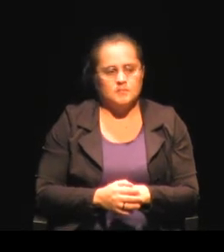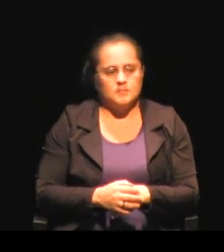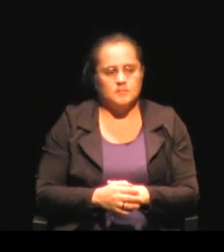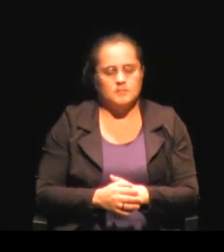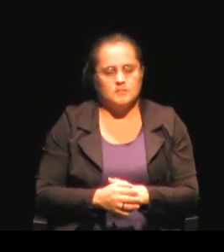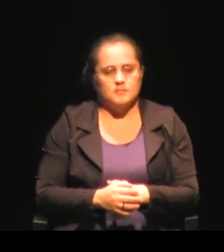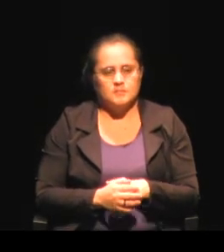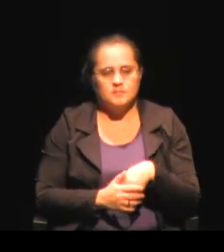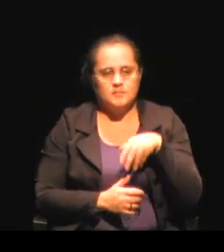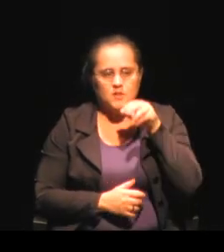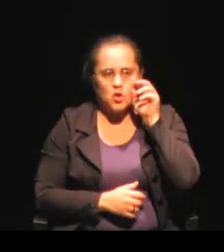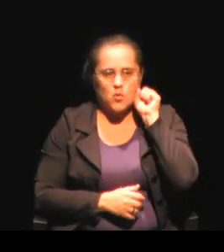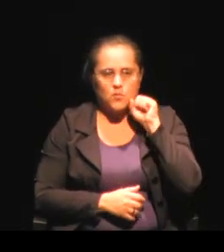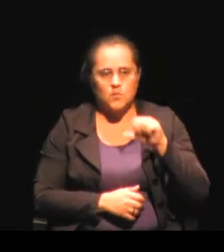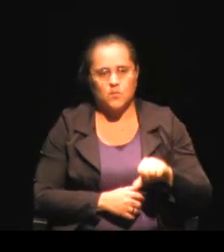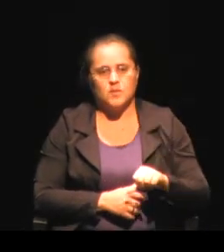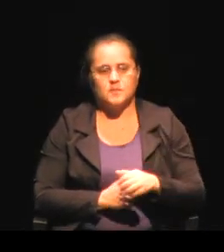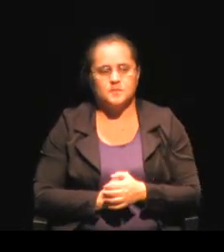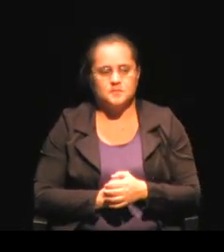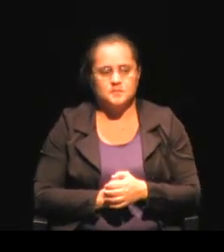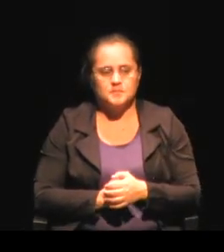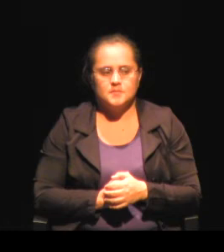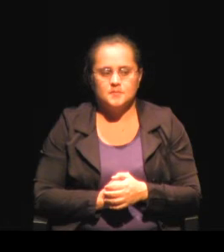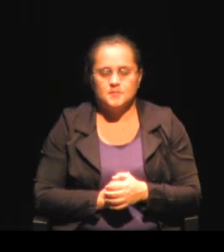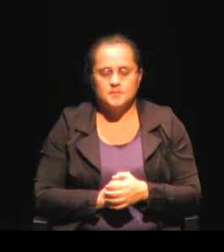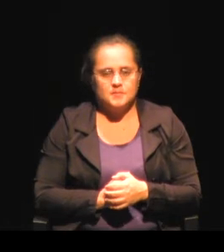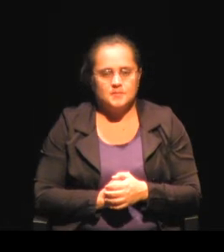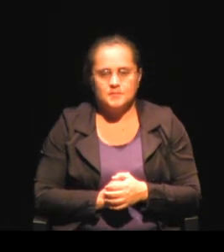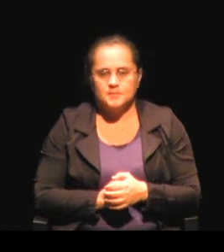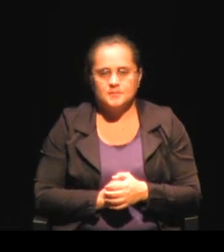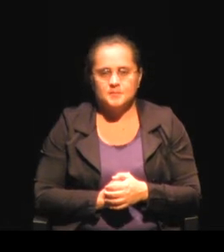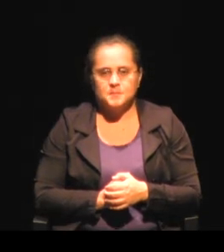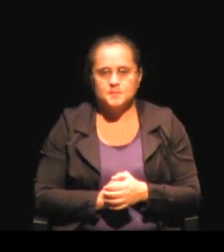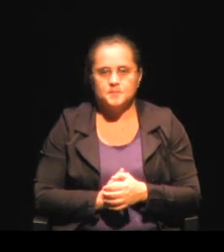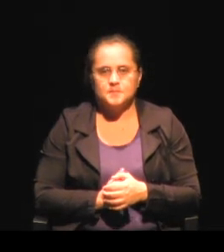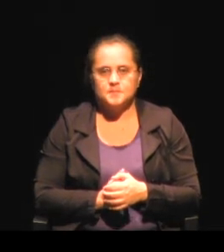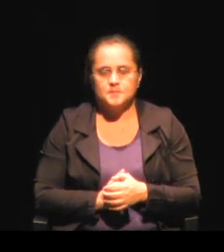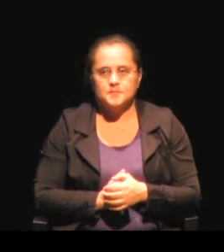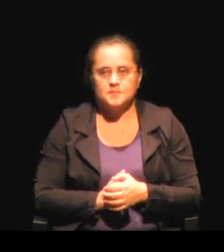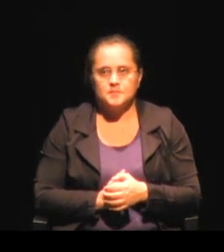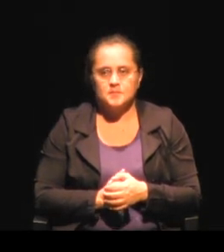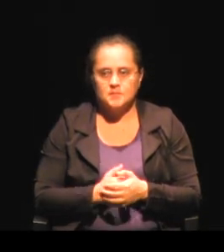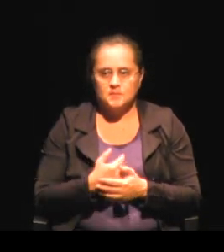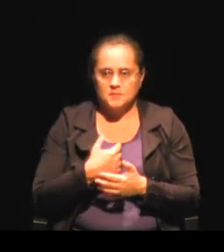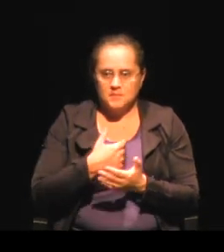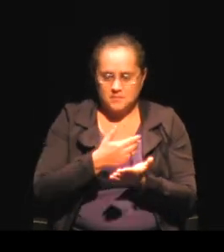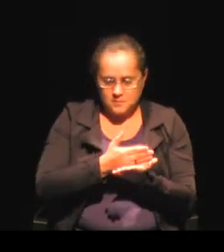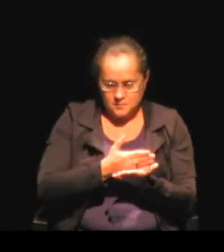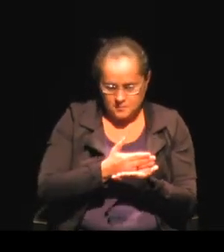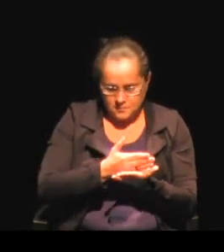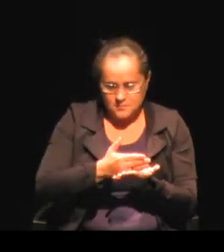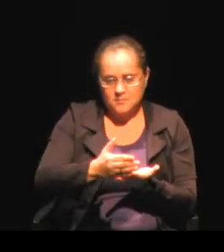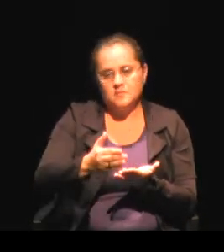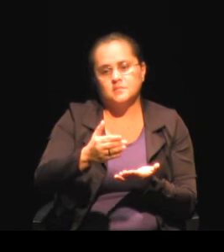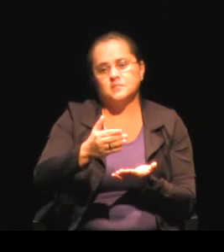grandes, com desenho especial, que reproduz, de certa maneira, algumas texturas e visões do sertão, né? Eu acho que a